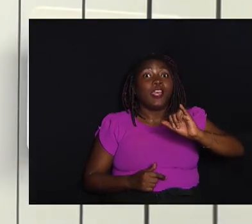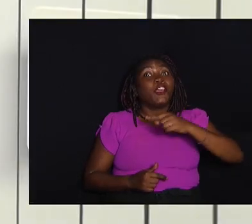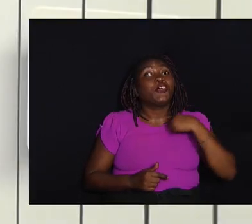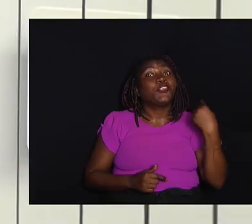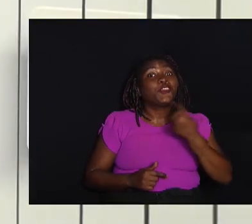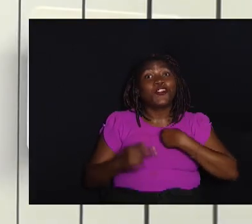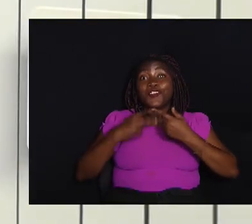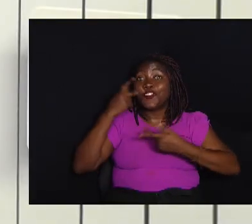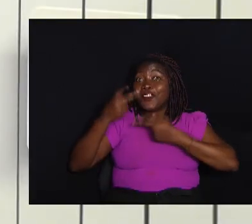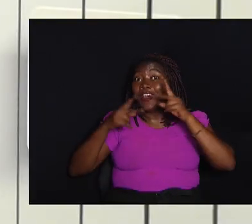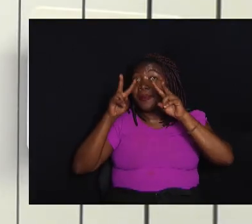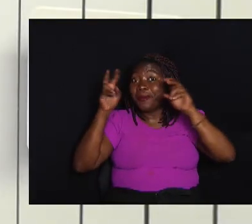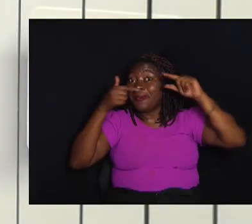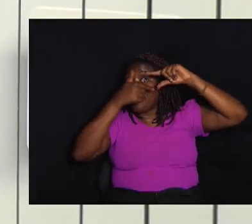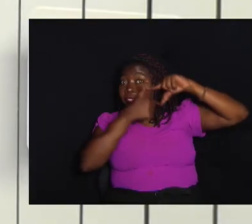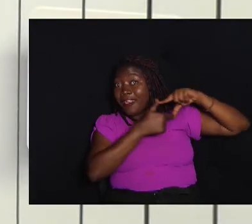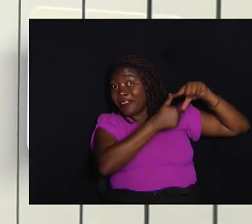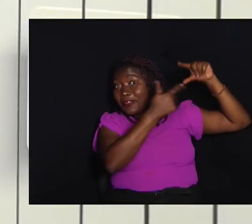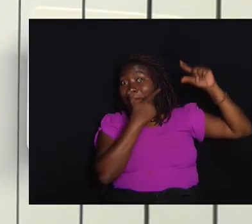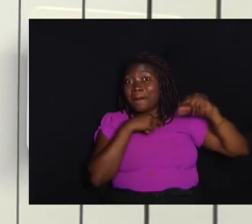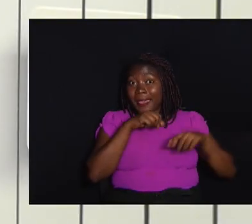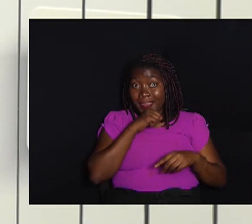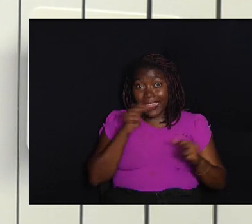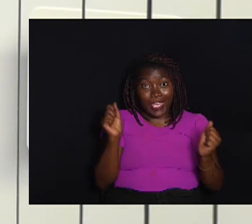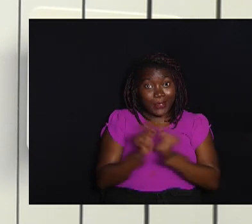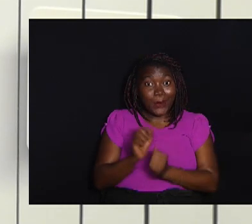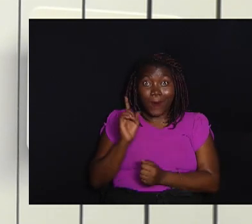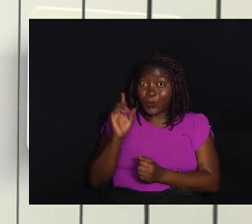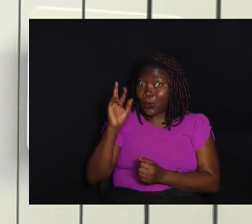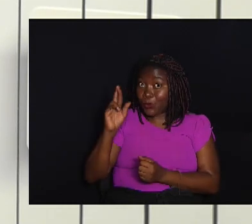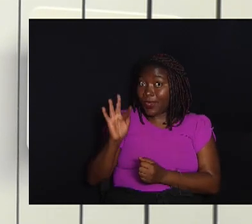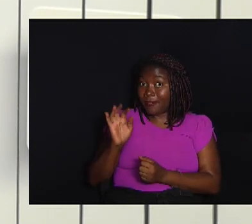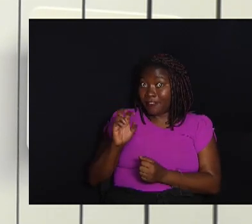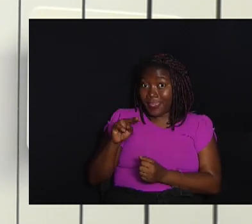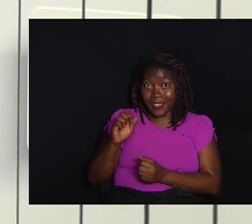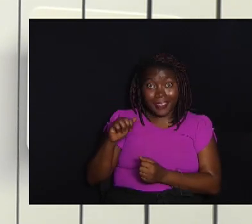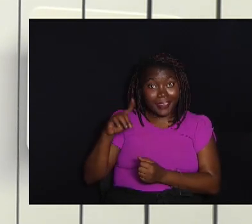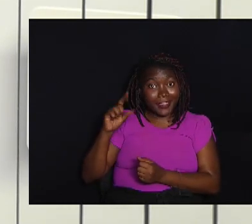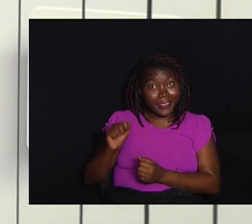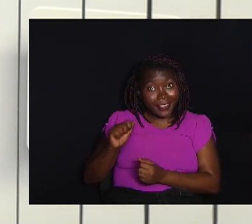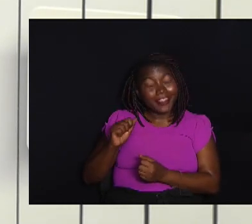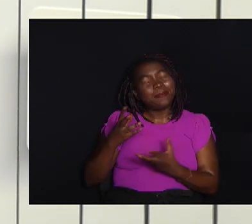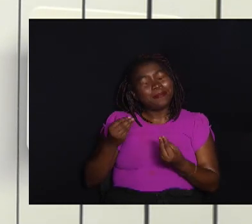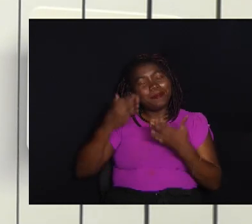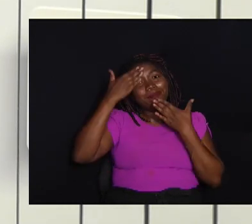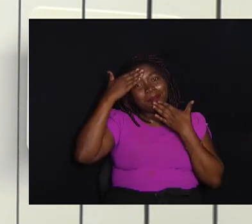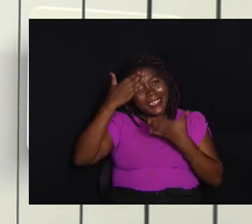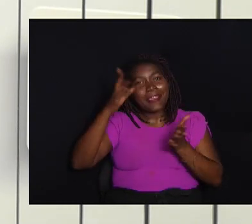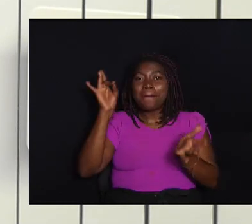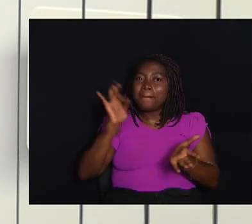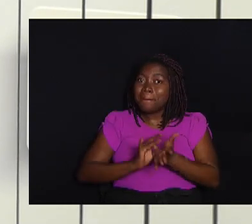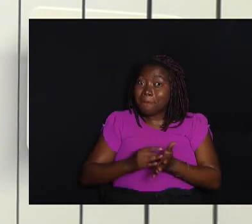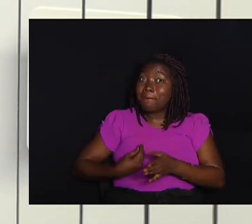sobre alienação parental, né, com a doutora Fernanda Cedenho Martins. Muito obrigada mesmo pela sua